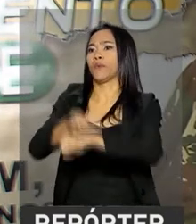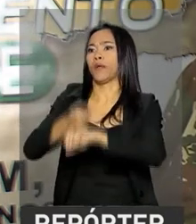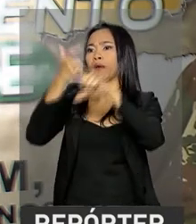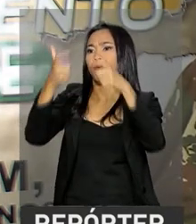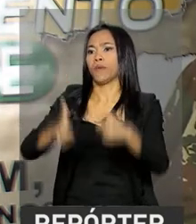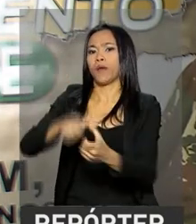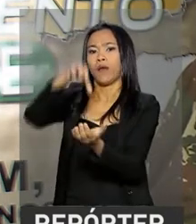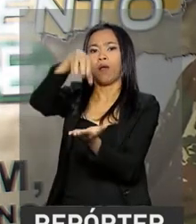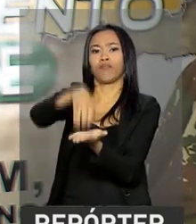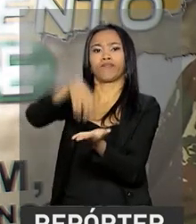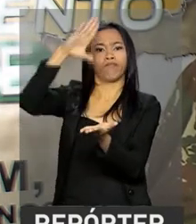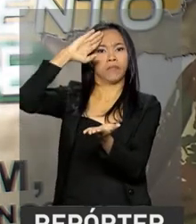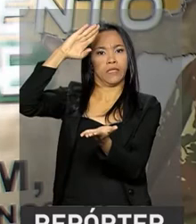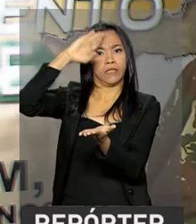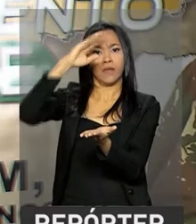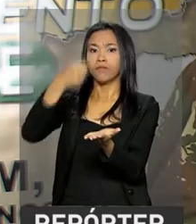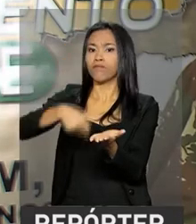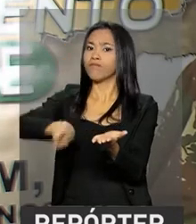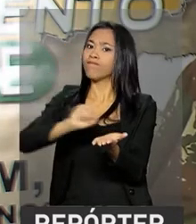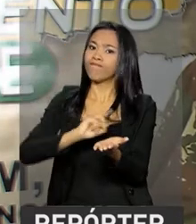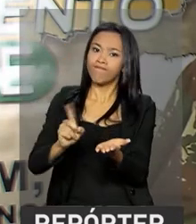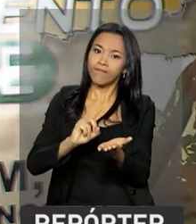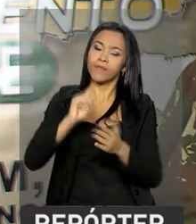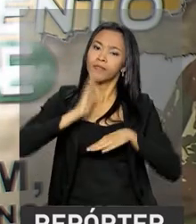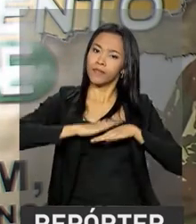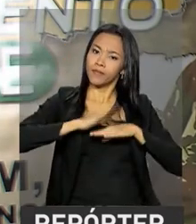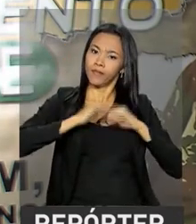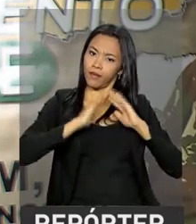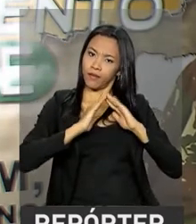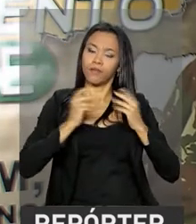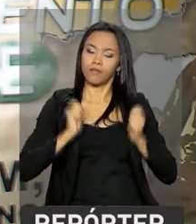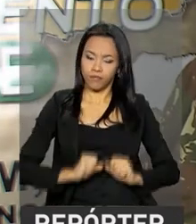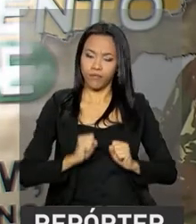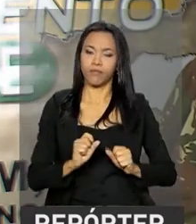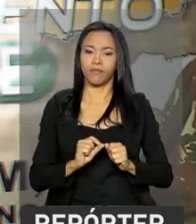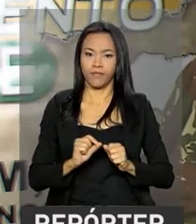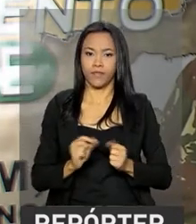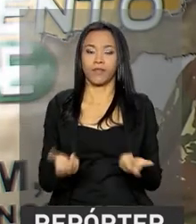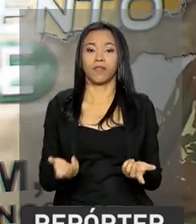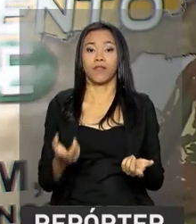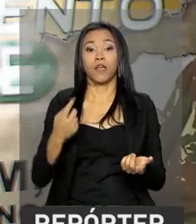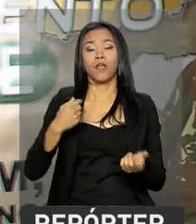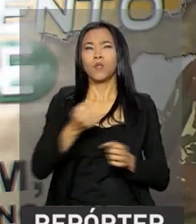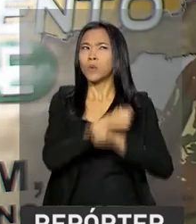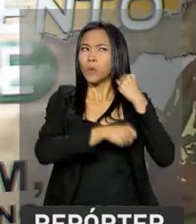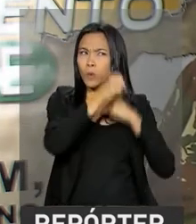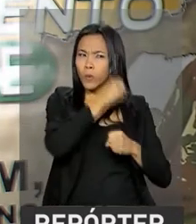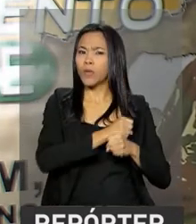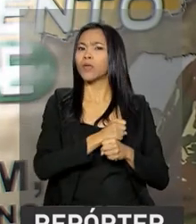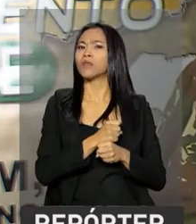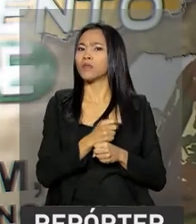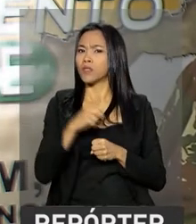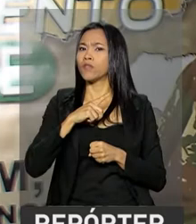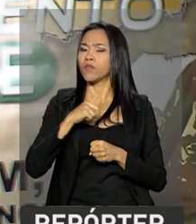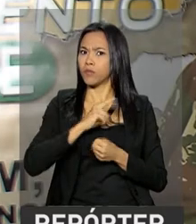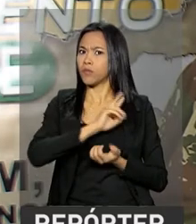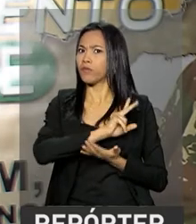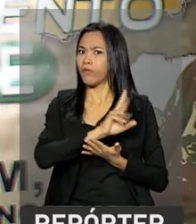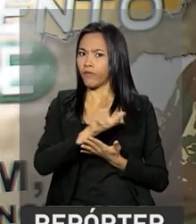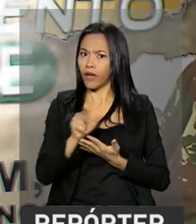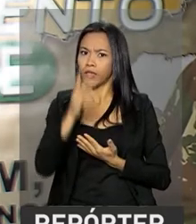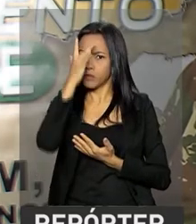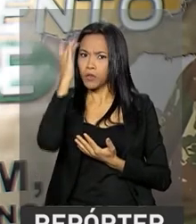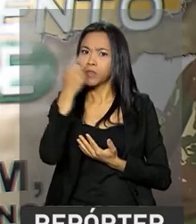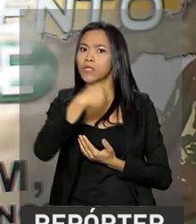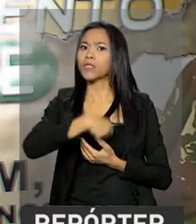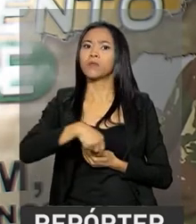mim os custos são gastos vai comer primeiro até mesmo o serviço nós chegamos a um passado muito da dança levitar o serviço no que também